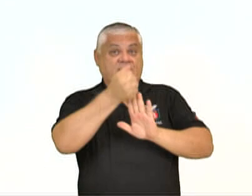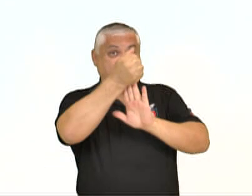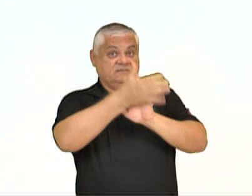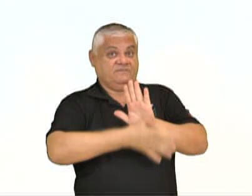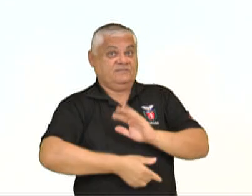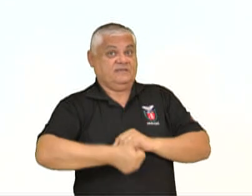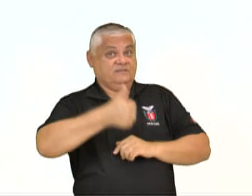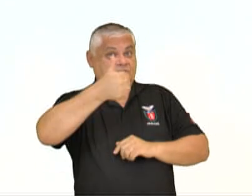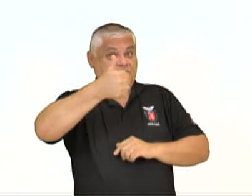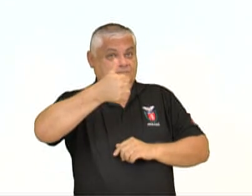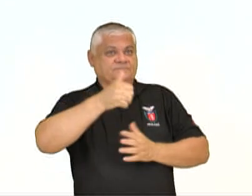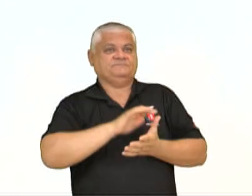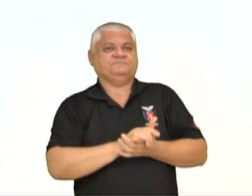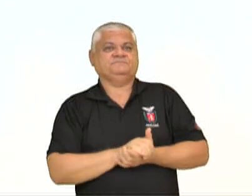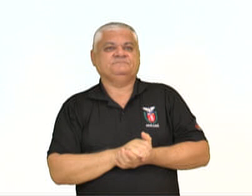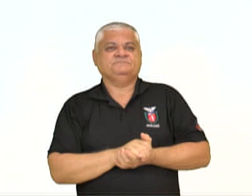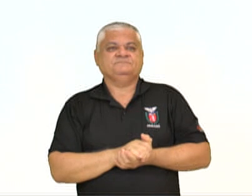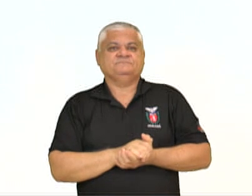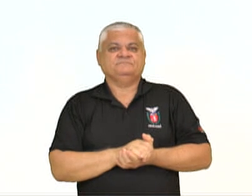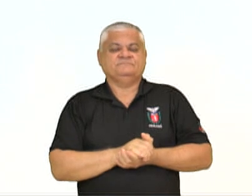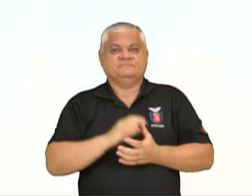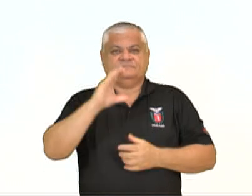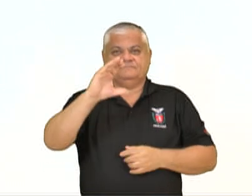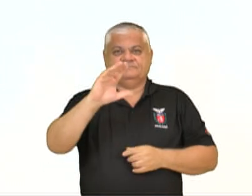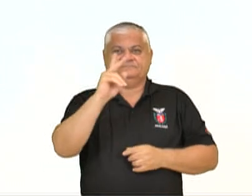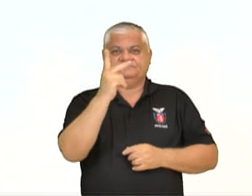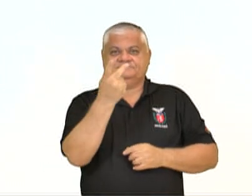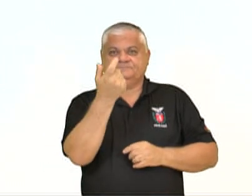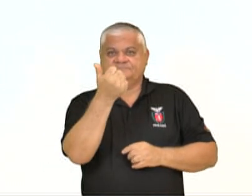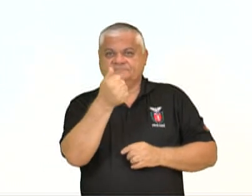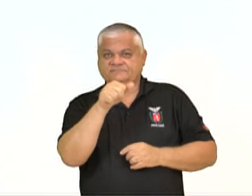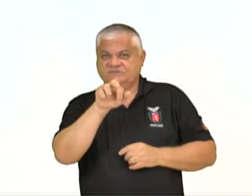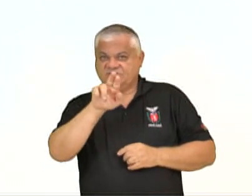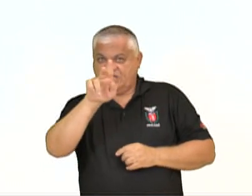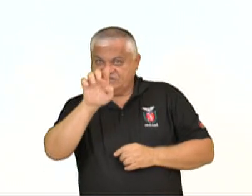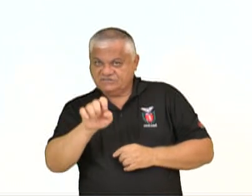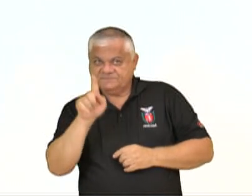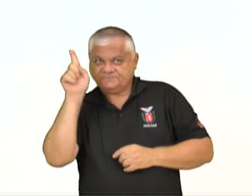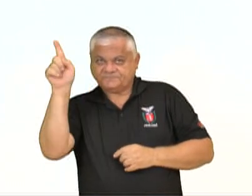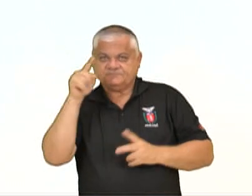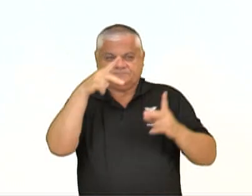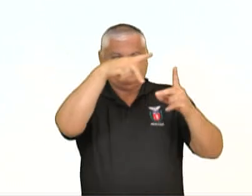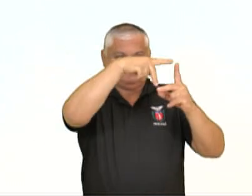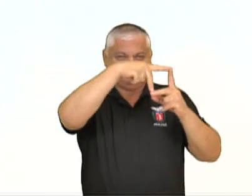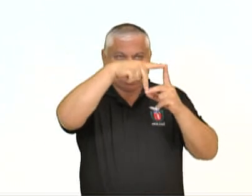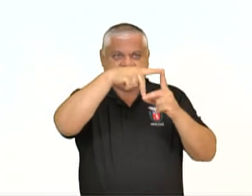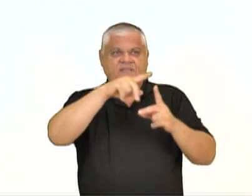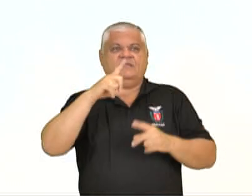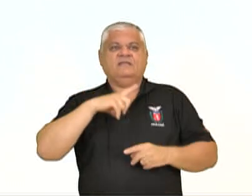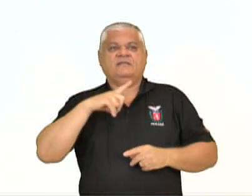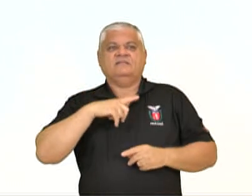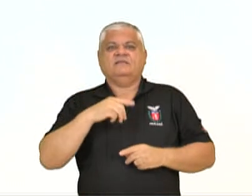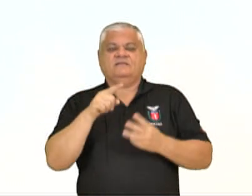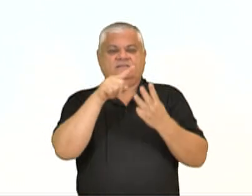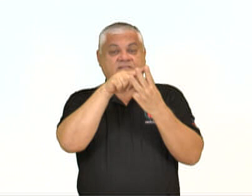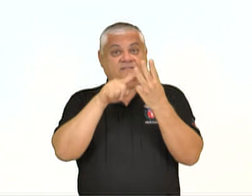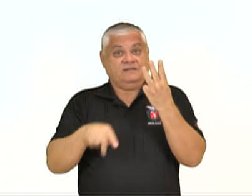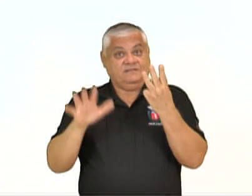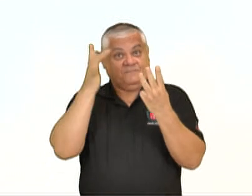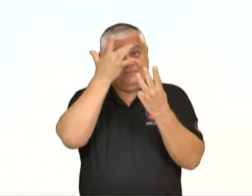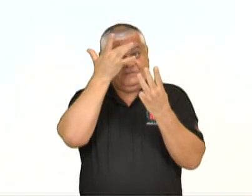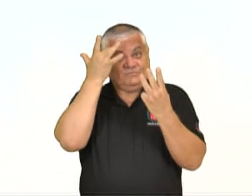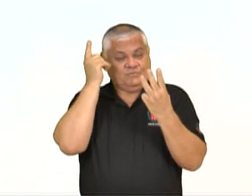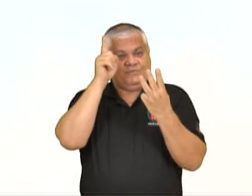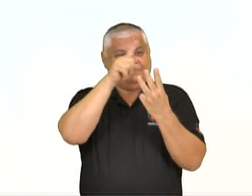nossa primeira atividade. Vocês têm aqui uma charge, e temos aqui a presença de 3 personagens,